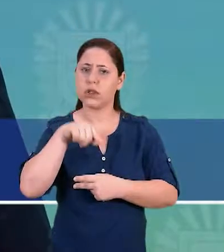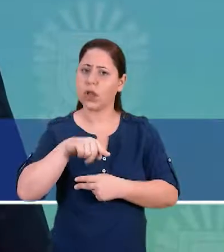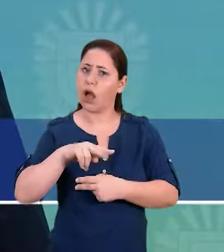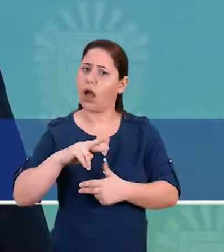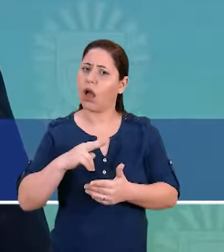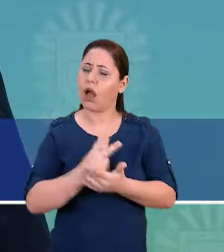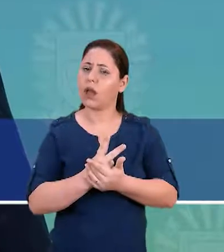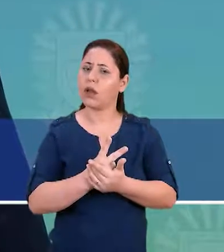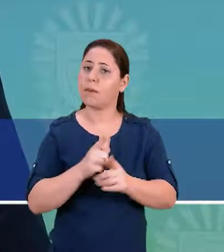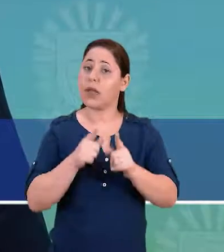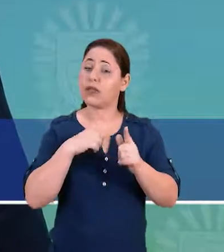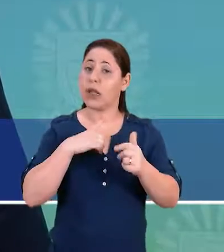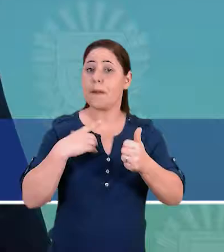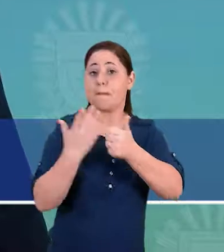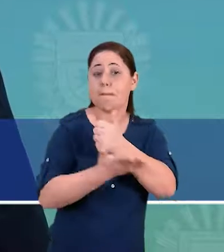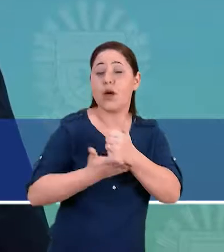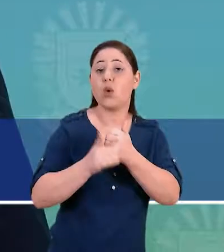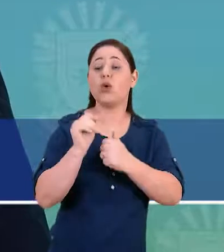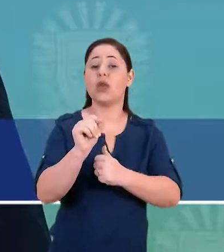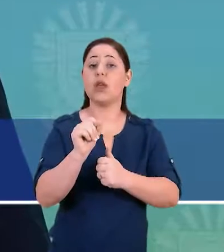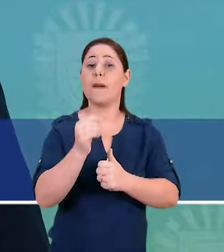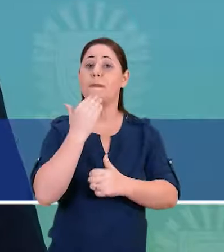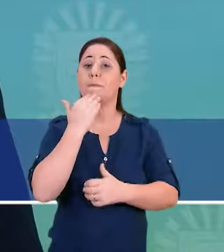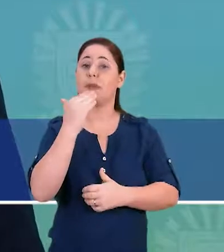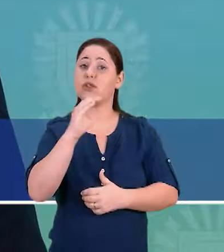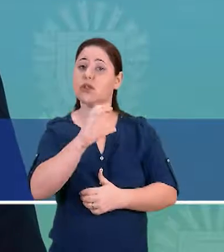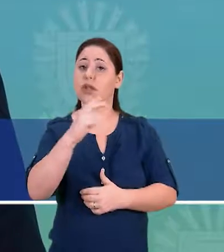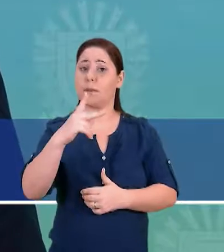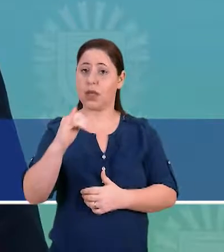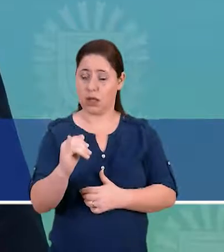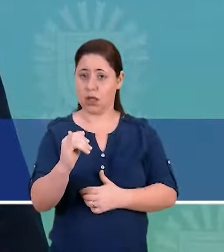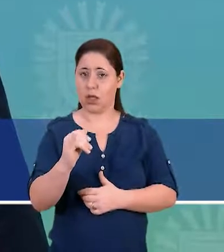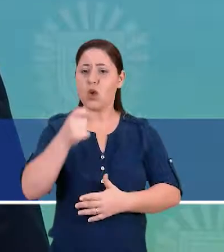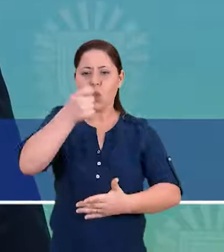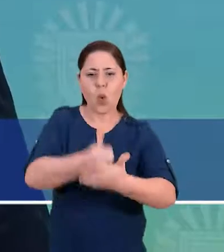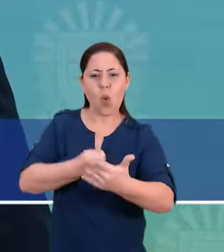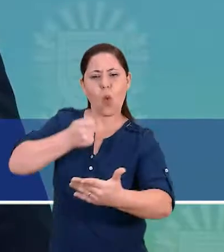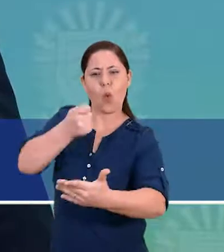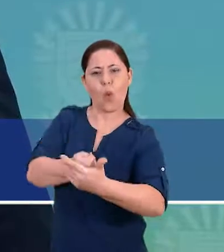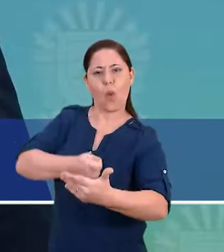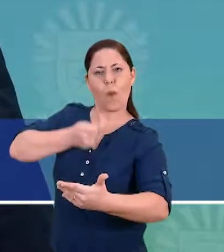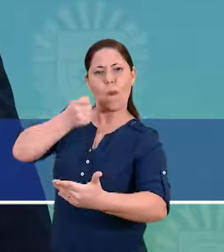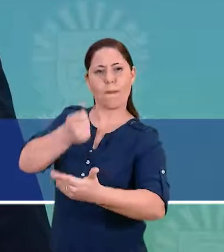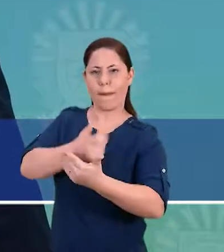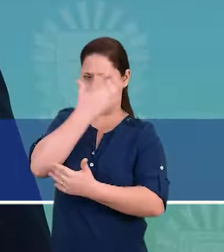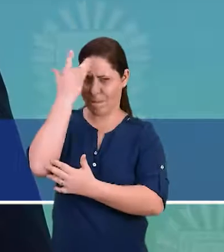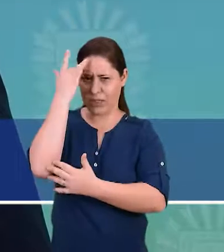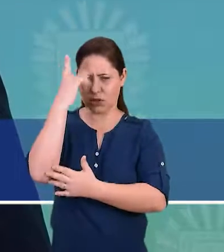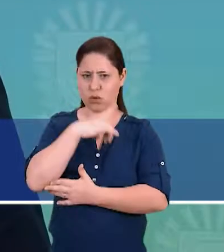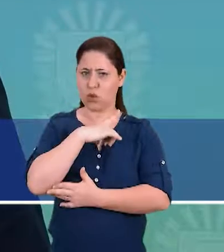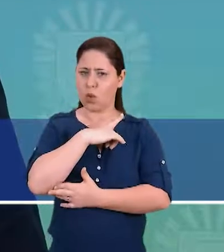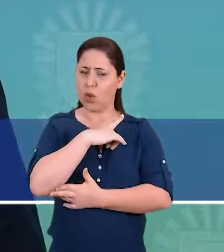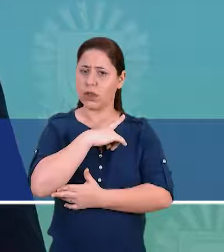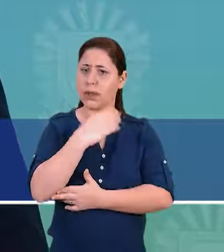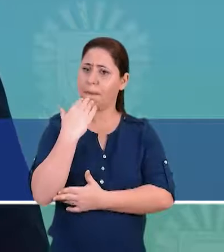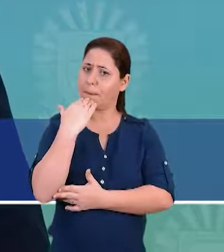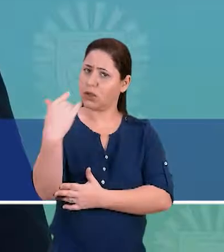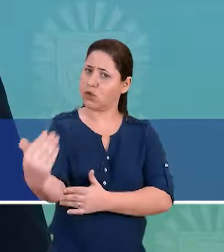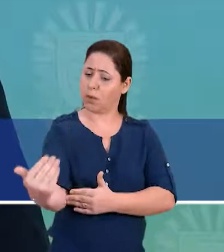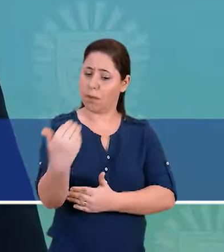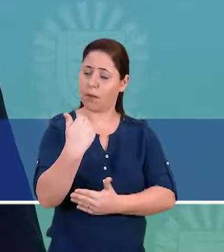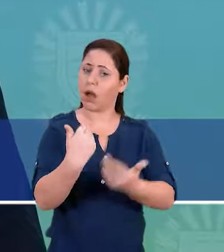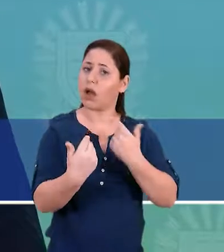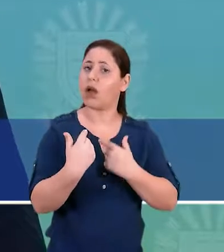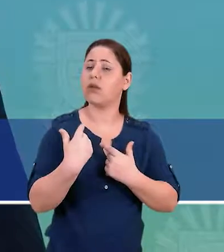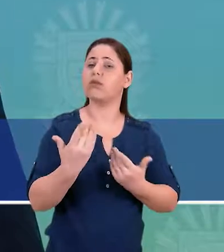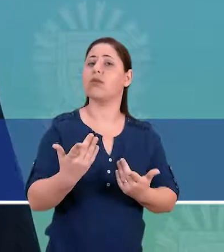mais embasamento tem para você entrar com esse pedido de CPI. Foram nos cobrando, né, as pessoas que tinham nos passado o pedido